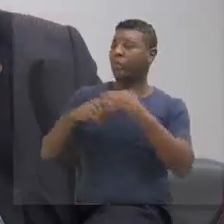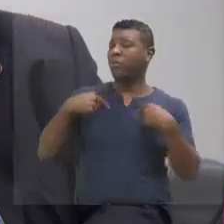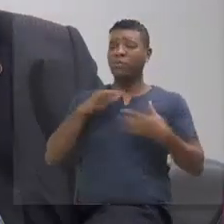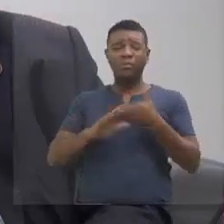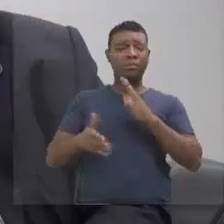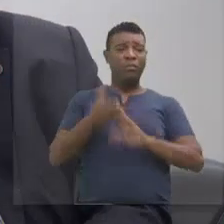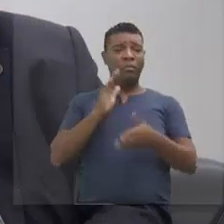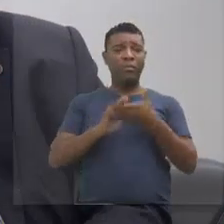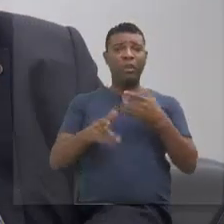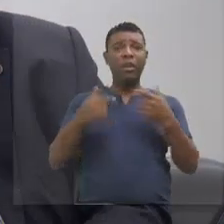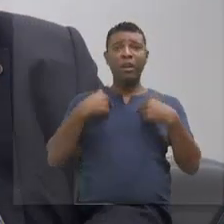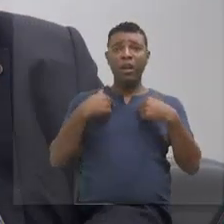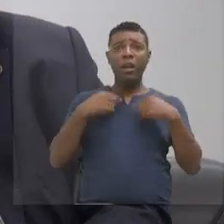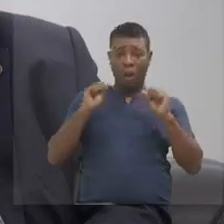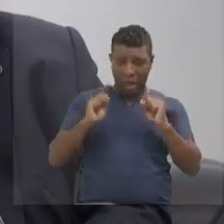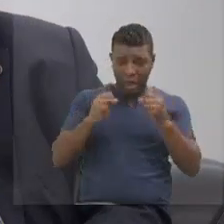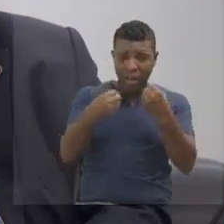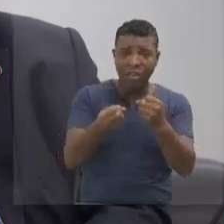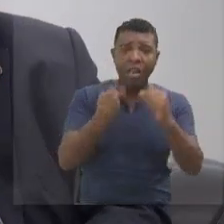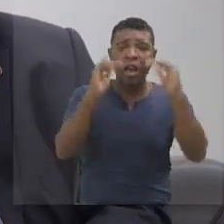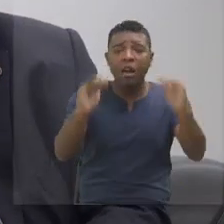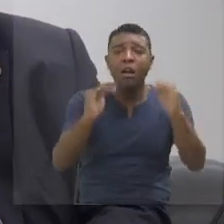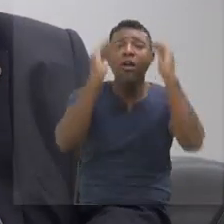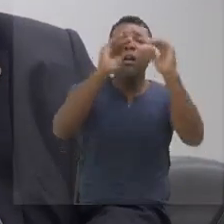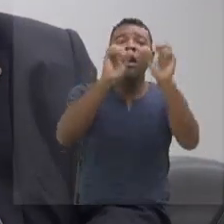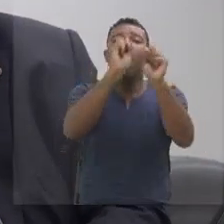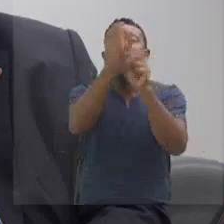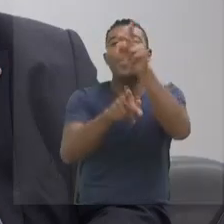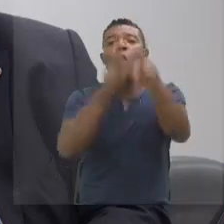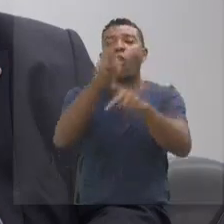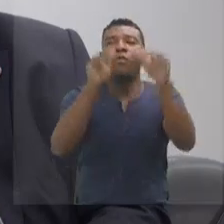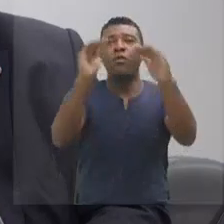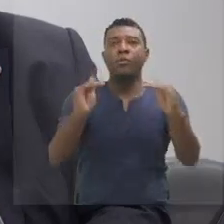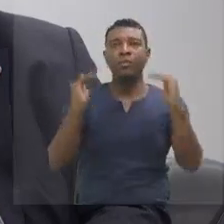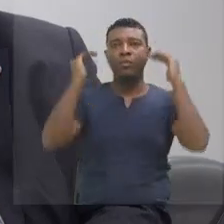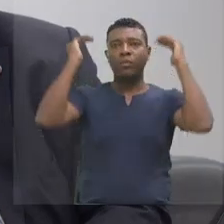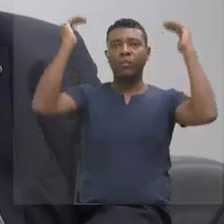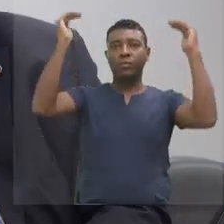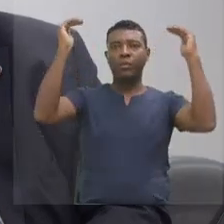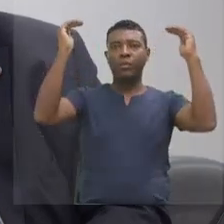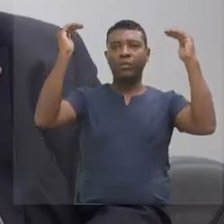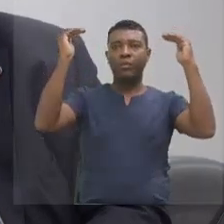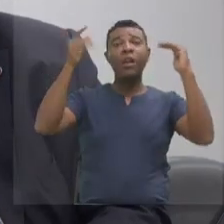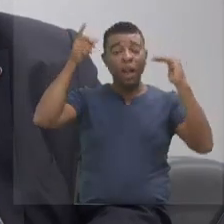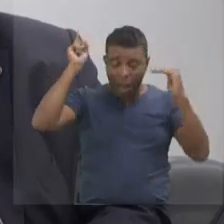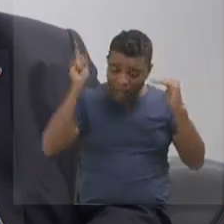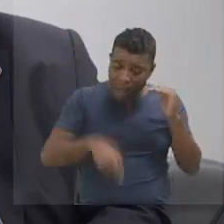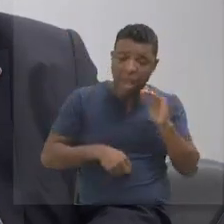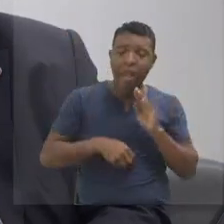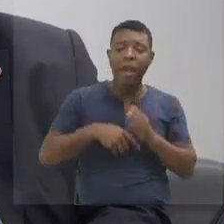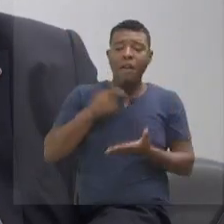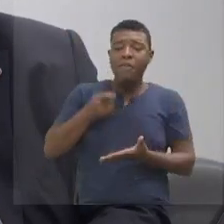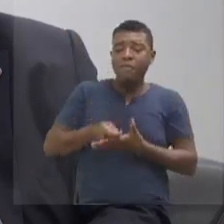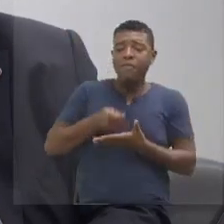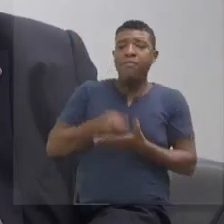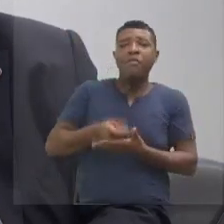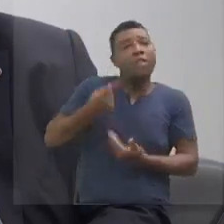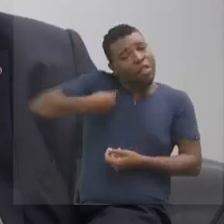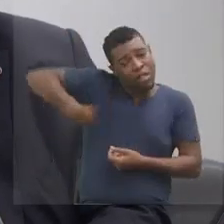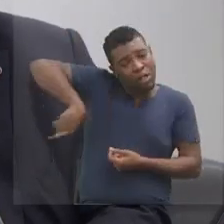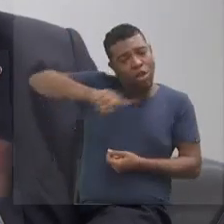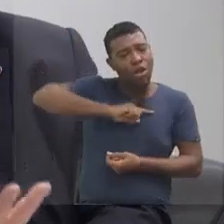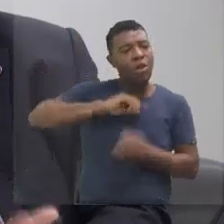a soberania desse povo e isso eu acho que é um dever e é o princípio da administração pública